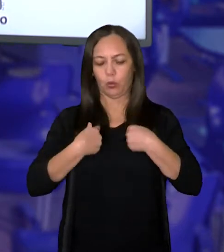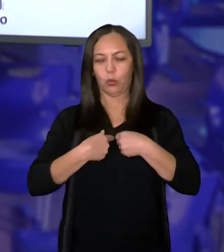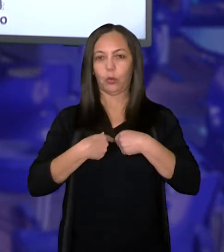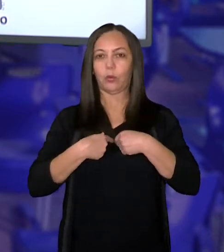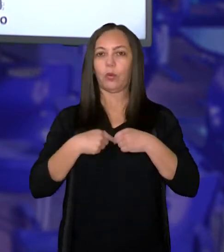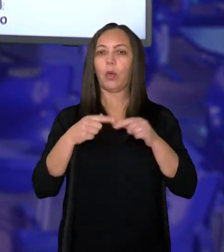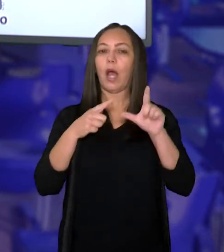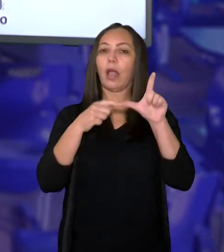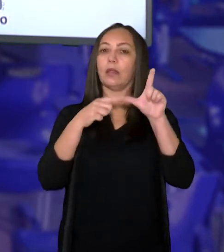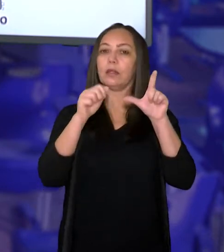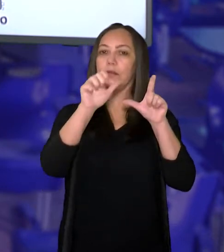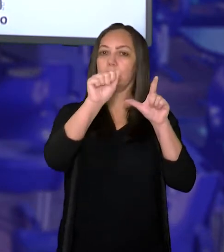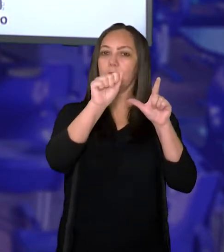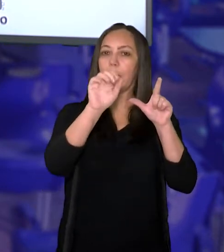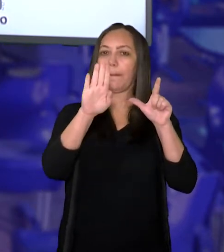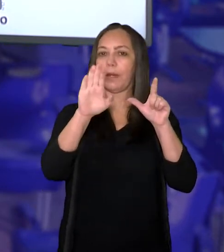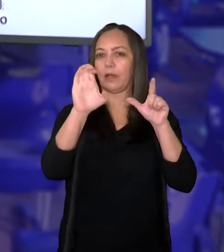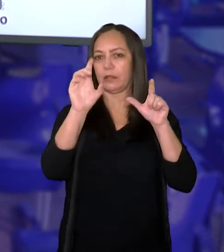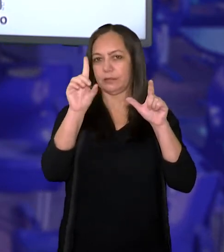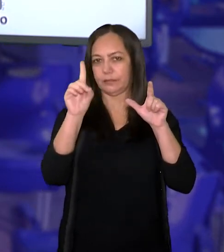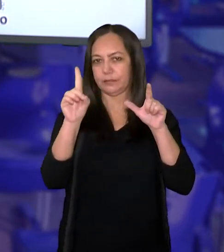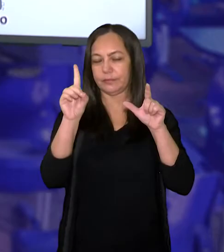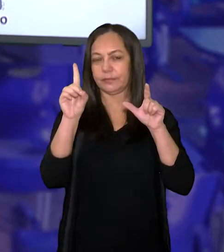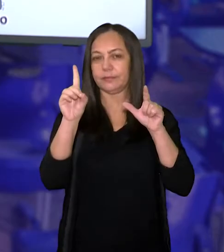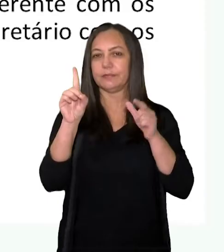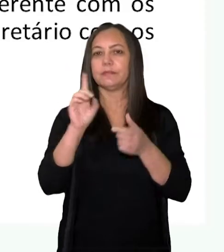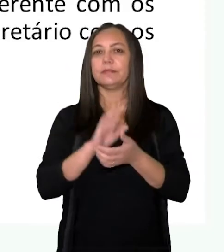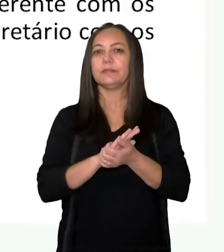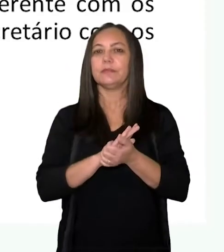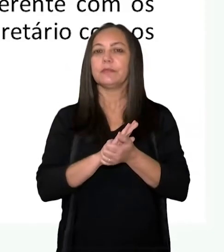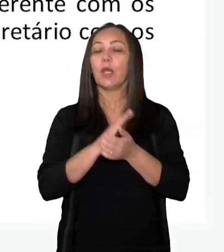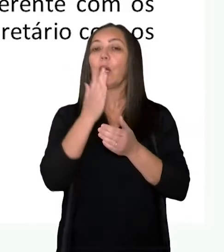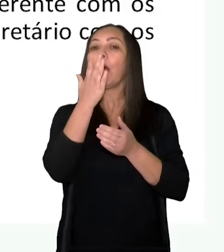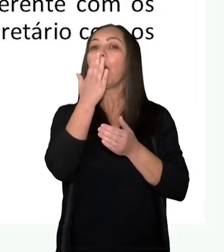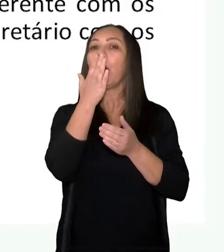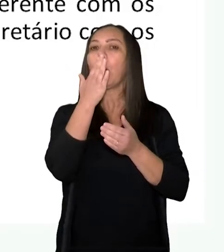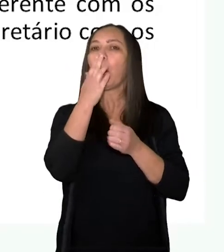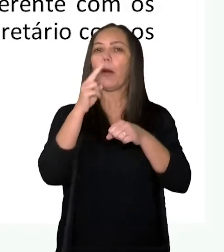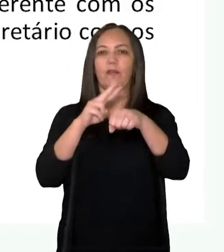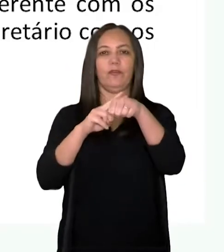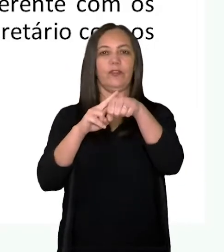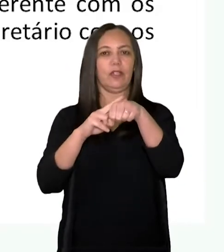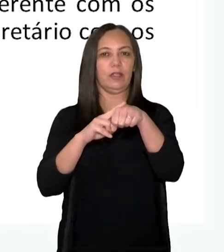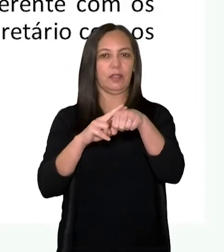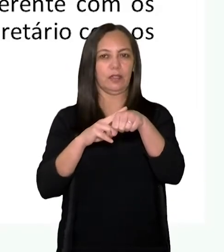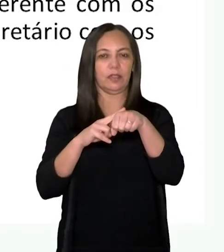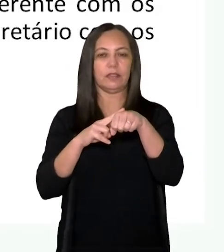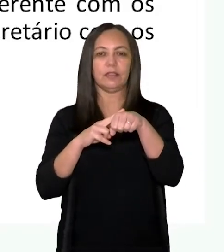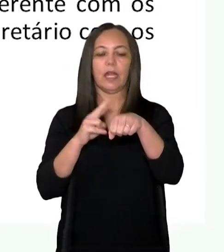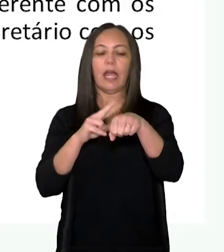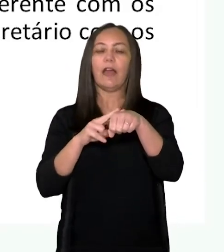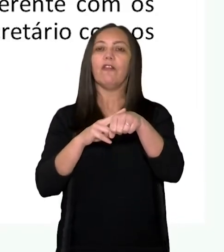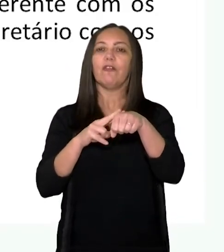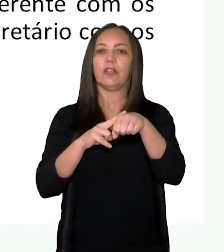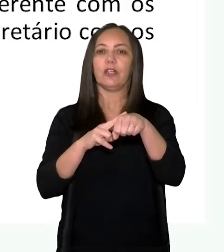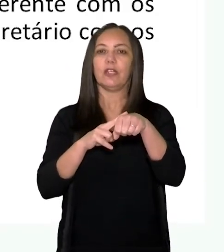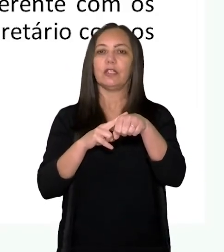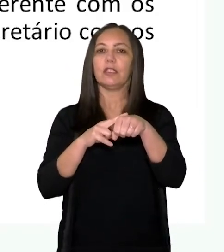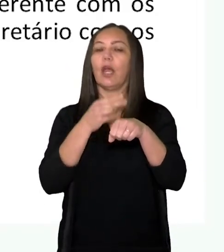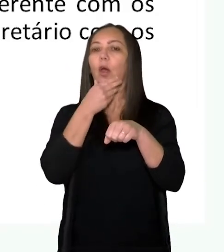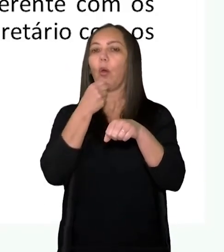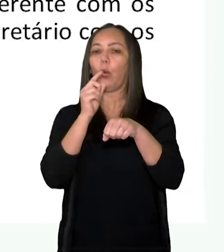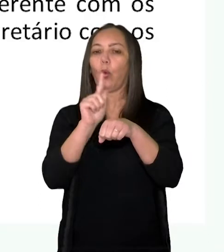com as letras A, B, C e D, com a cor verde. Verde pertence